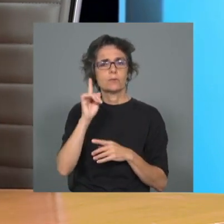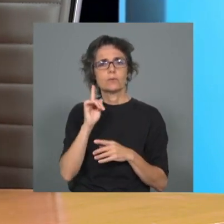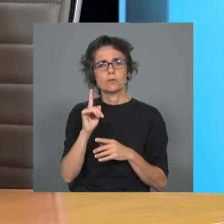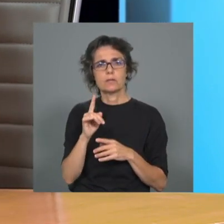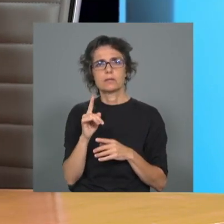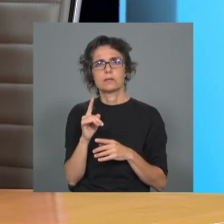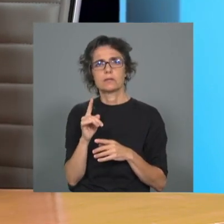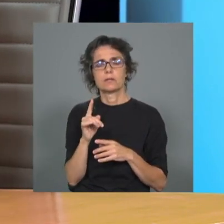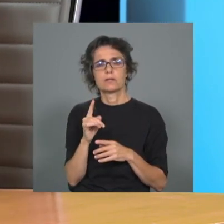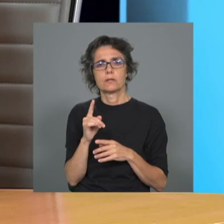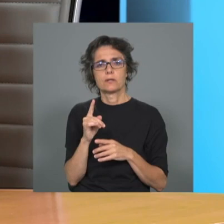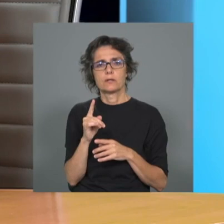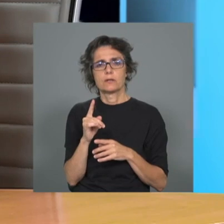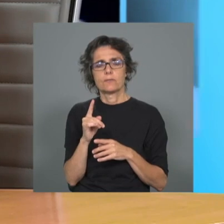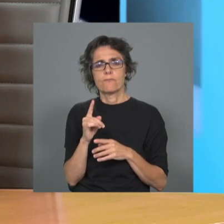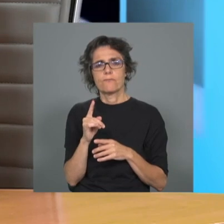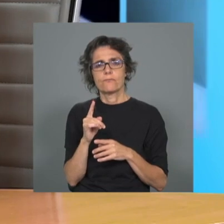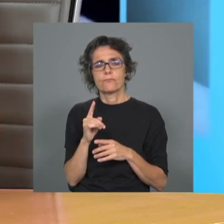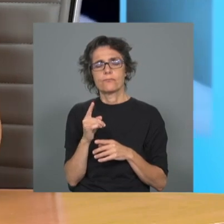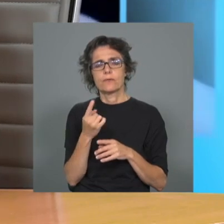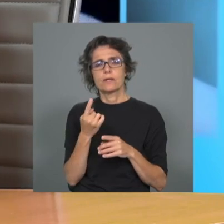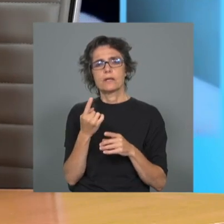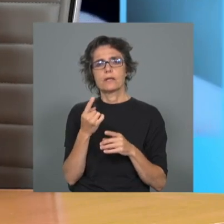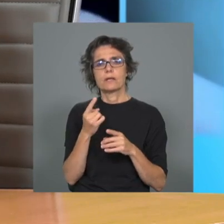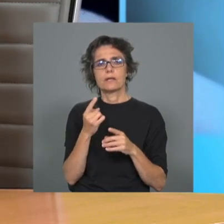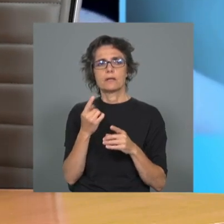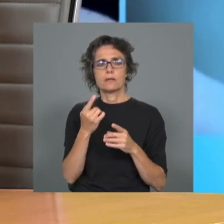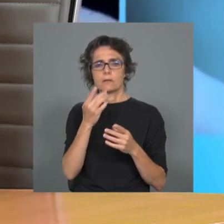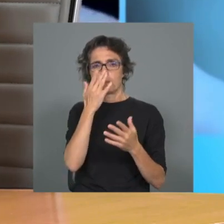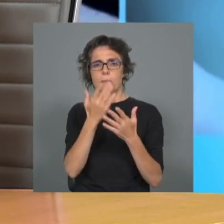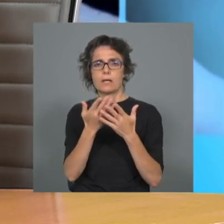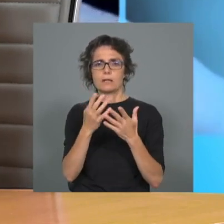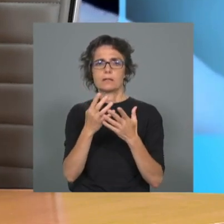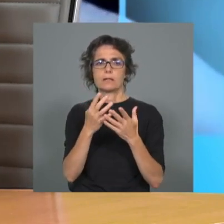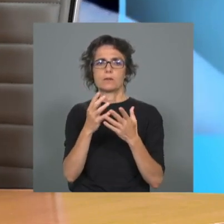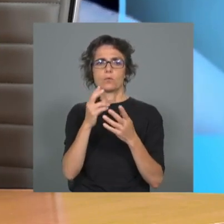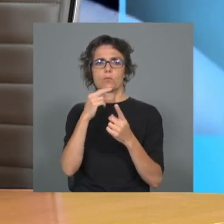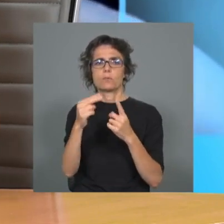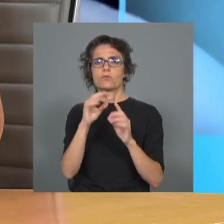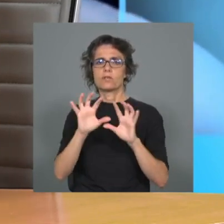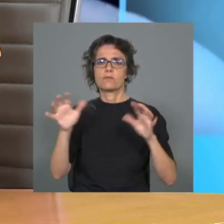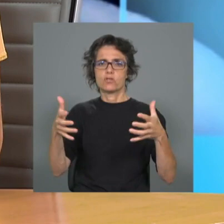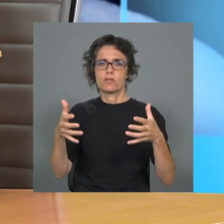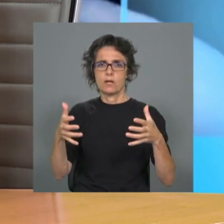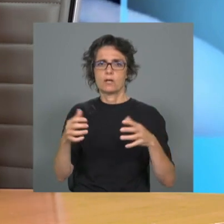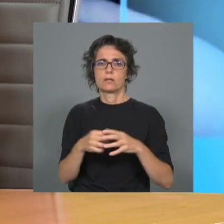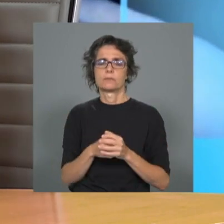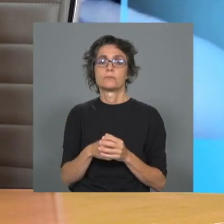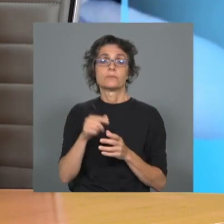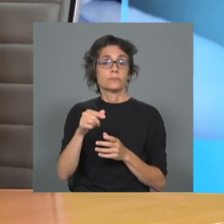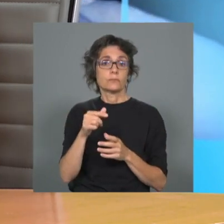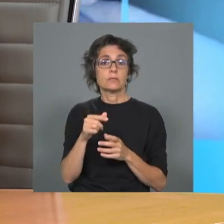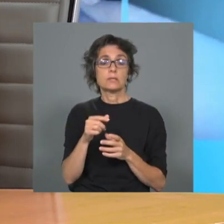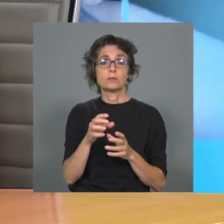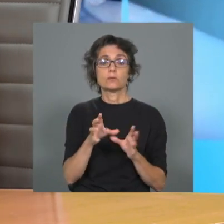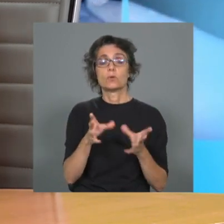feito também de acordo com tudo aquilo que é a revisão da literatura, deve ser feito ao nível macro, ao nível meso e ao